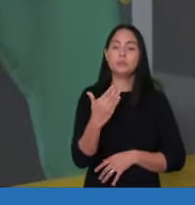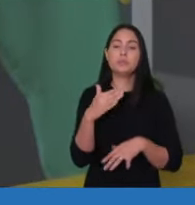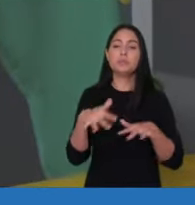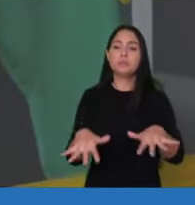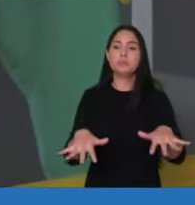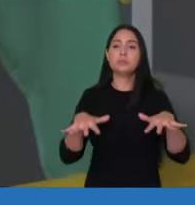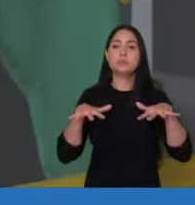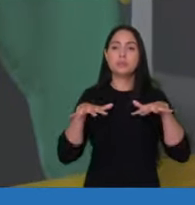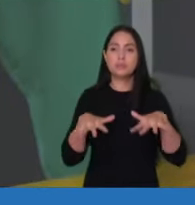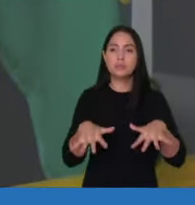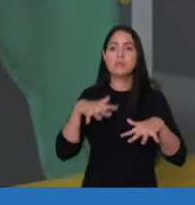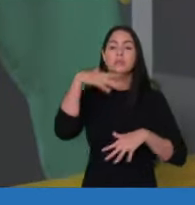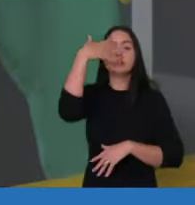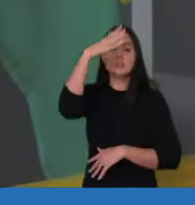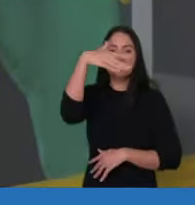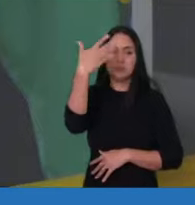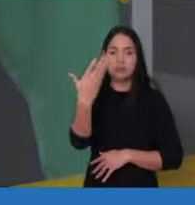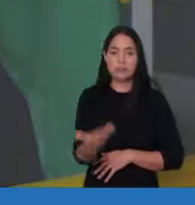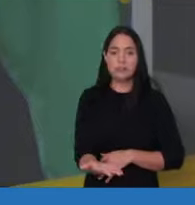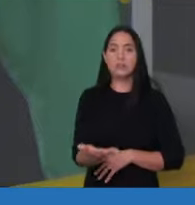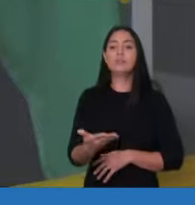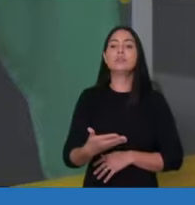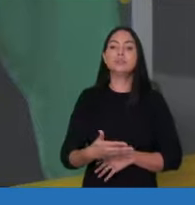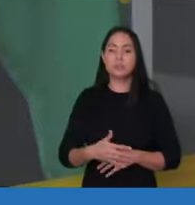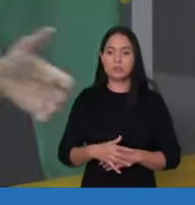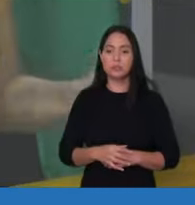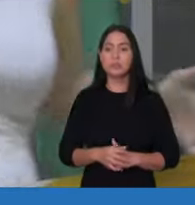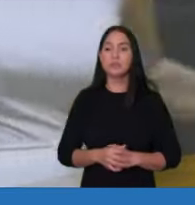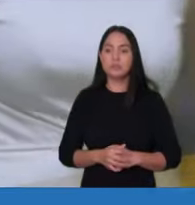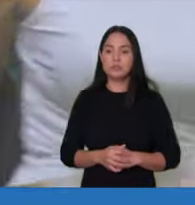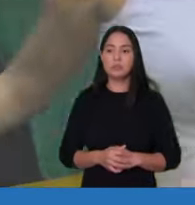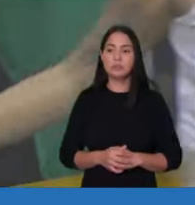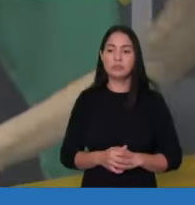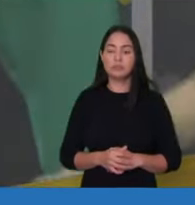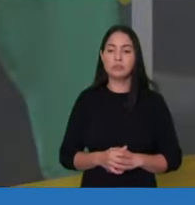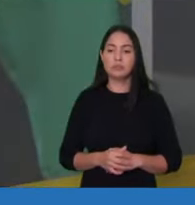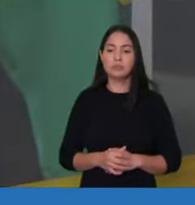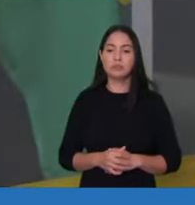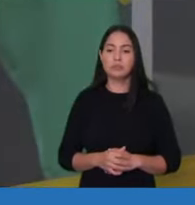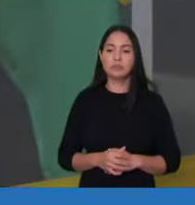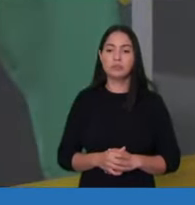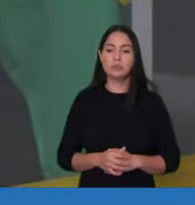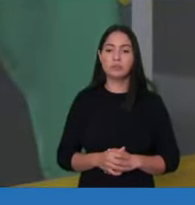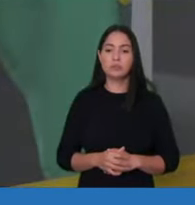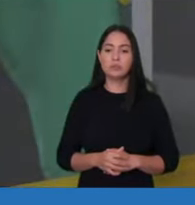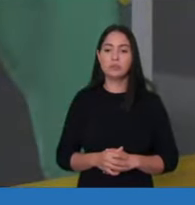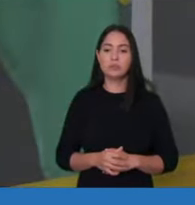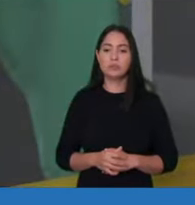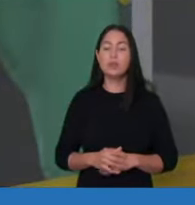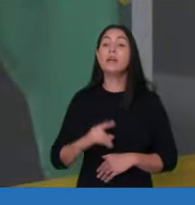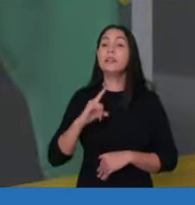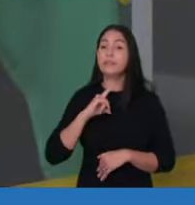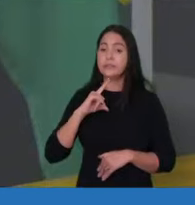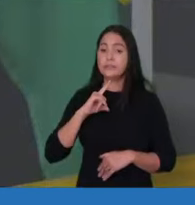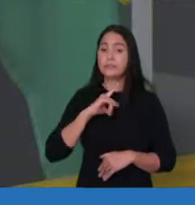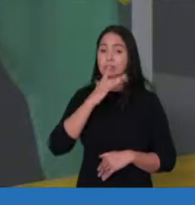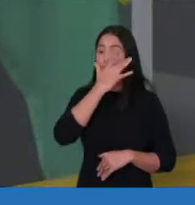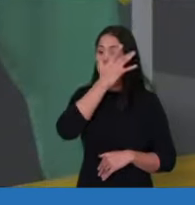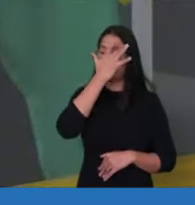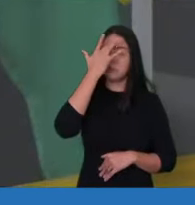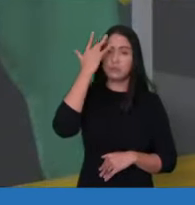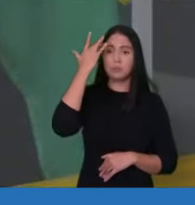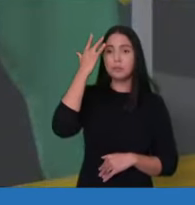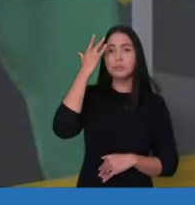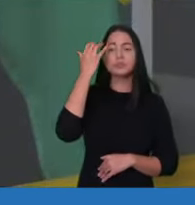realização dessa sessão solene, na qual foram ouvidas vozes, as